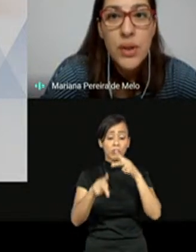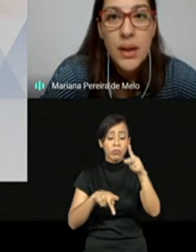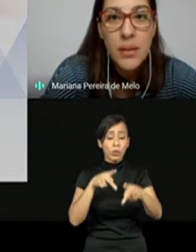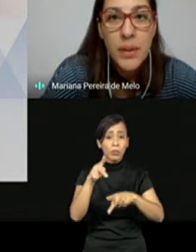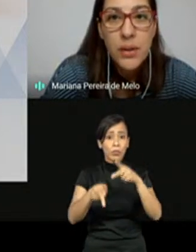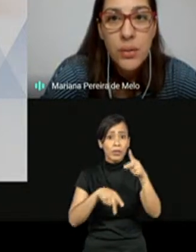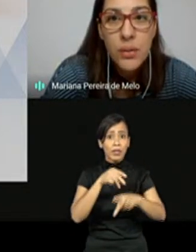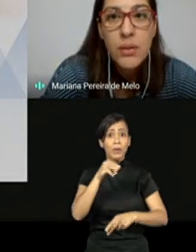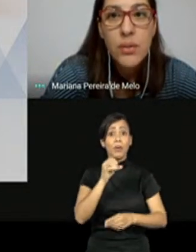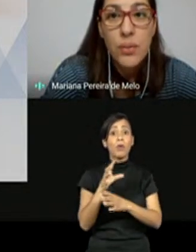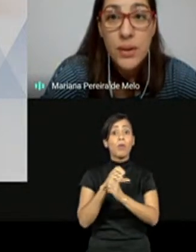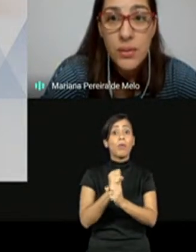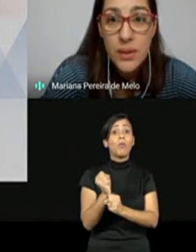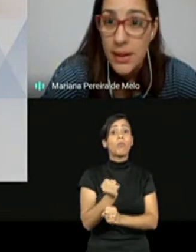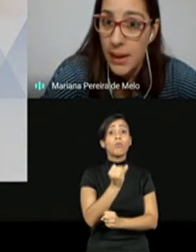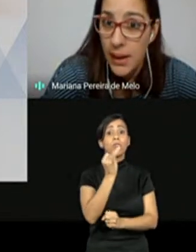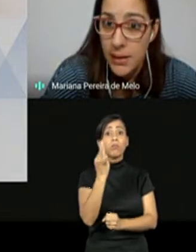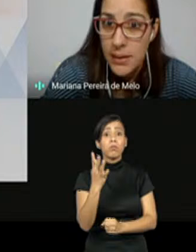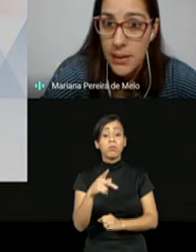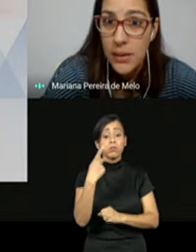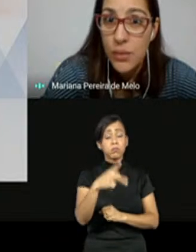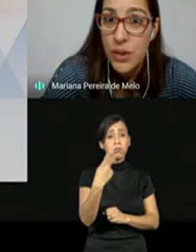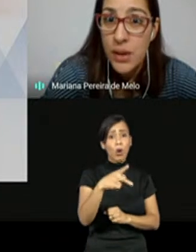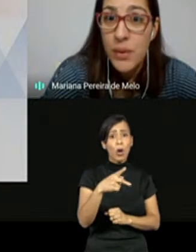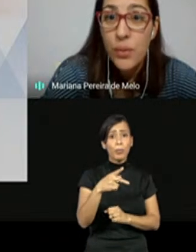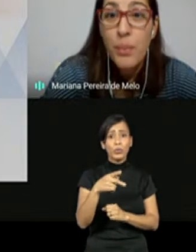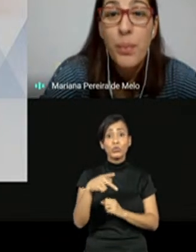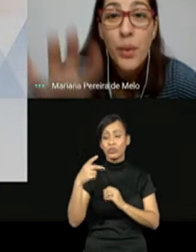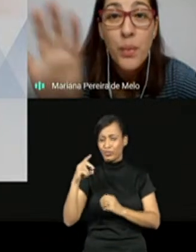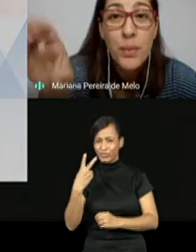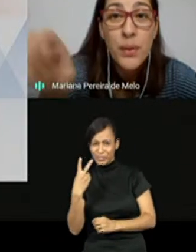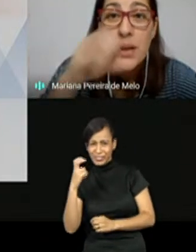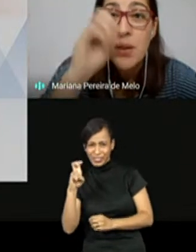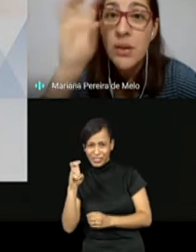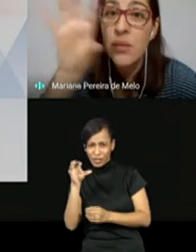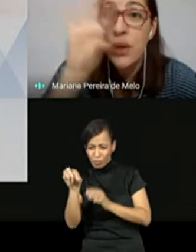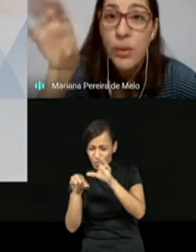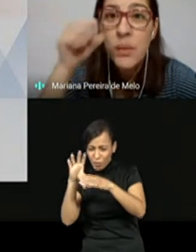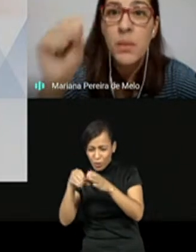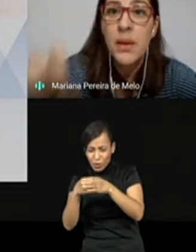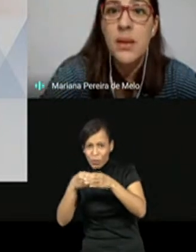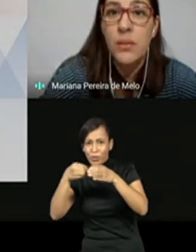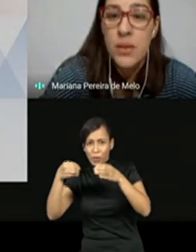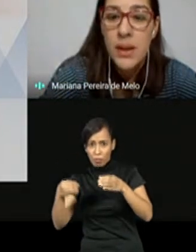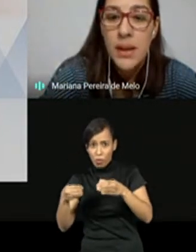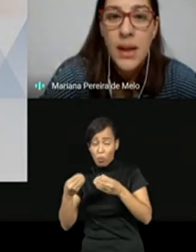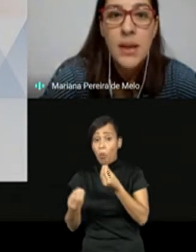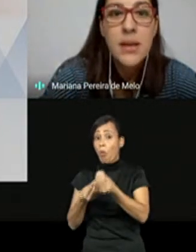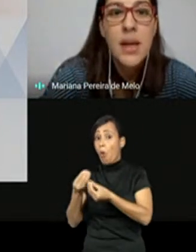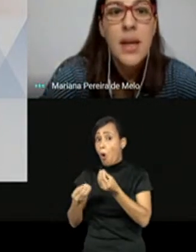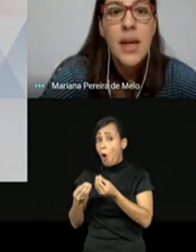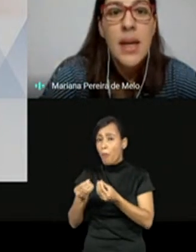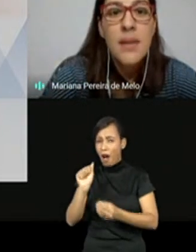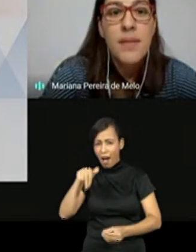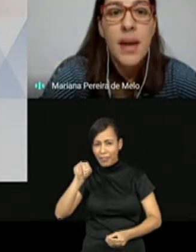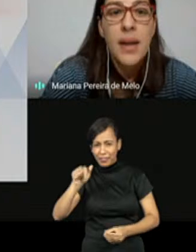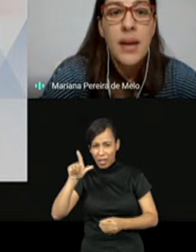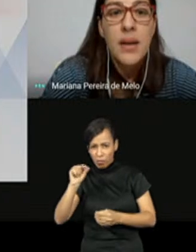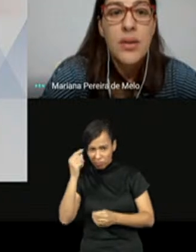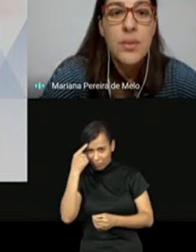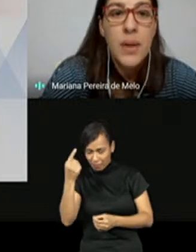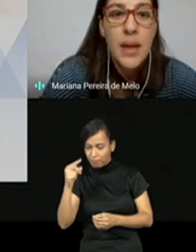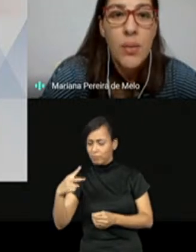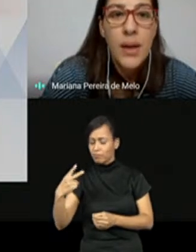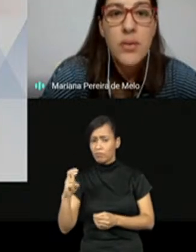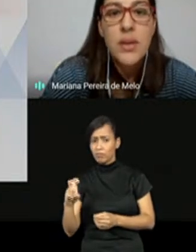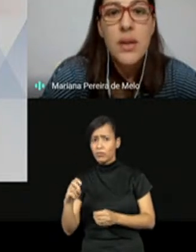do diâmetro dos anéis, então o diâmetro populacional de toda a população dos anéis, ele vai